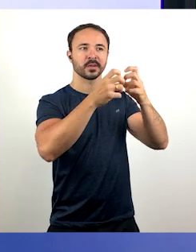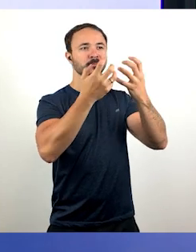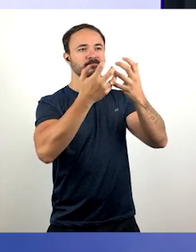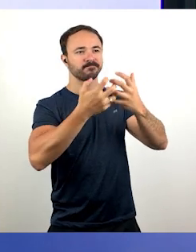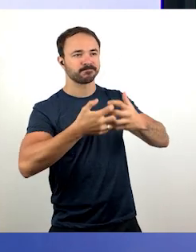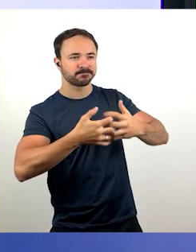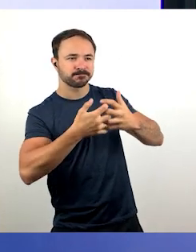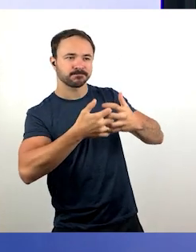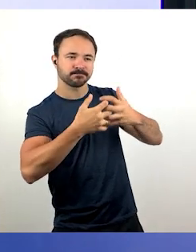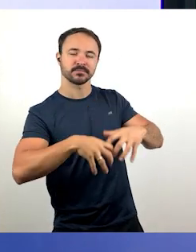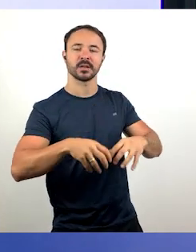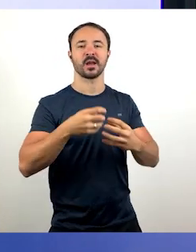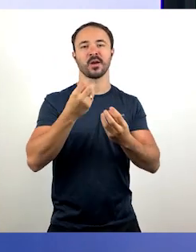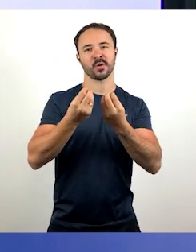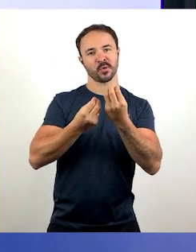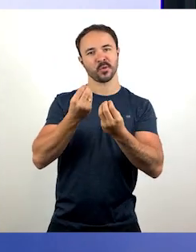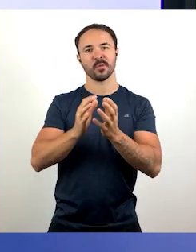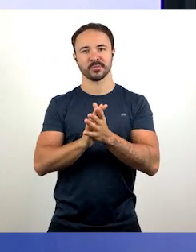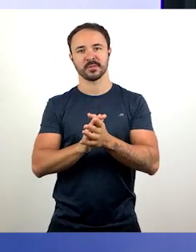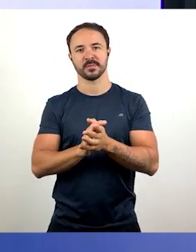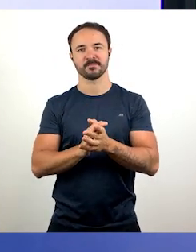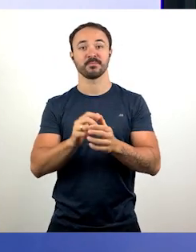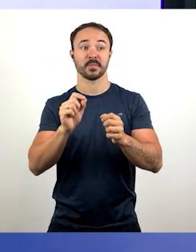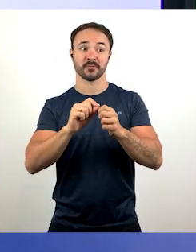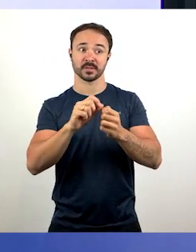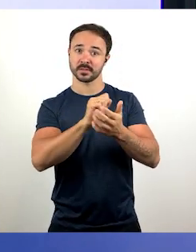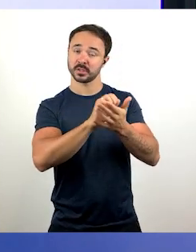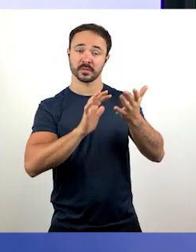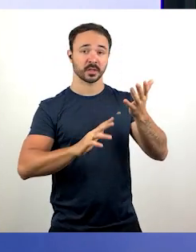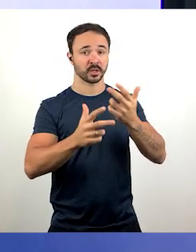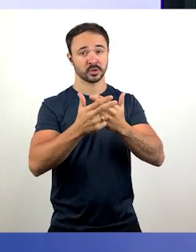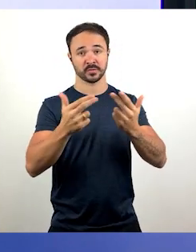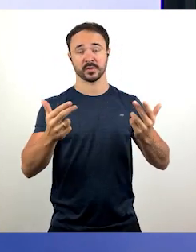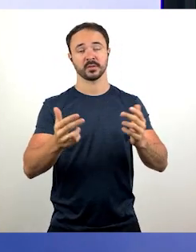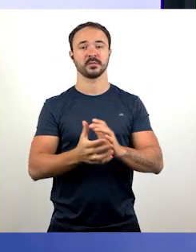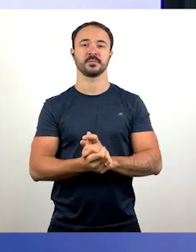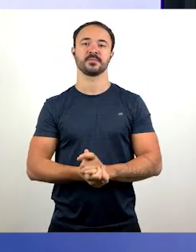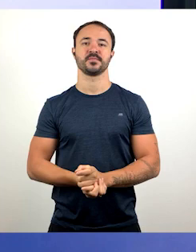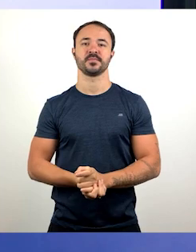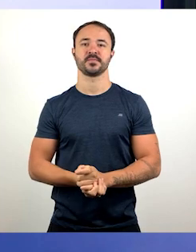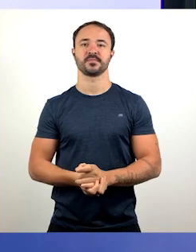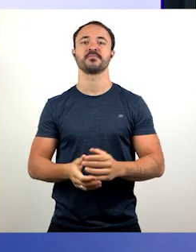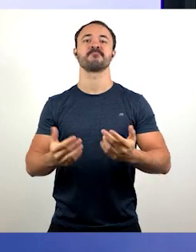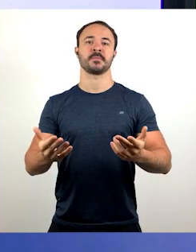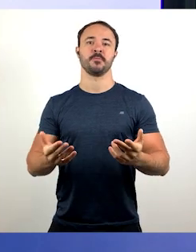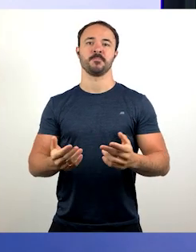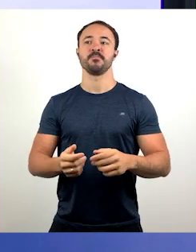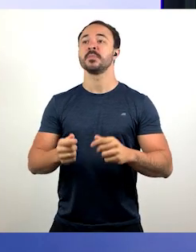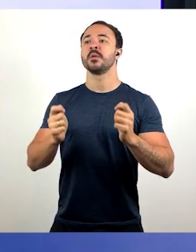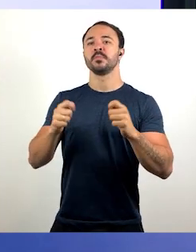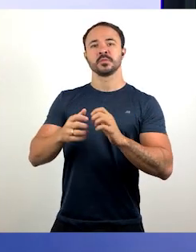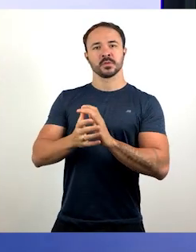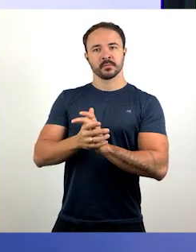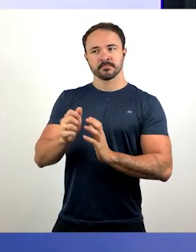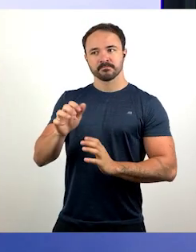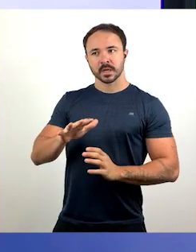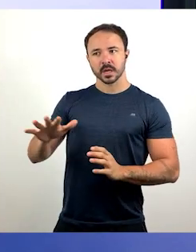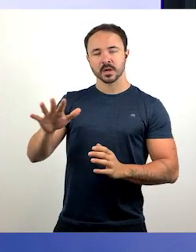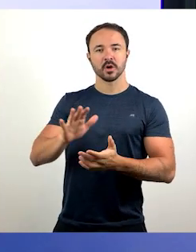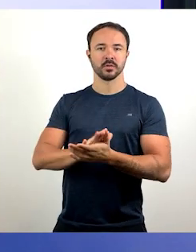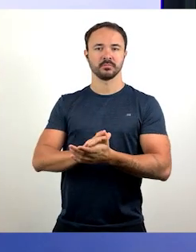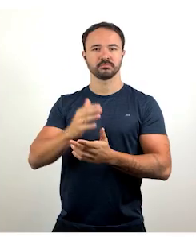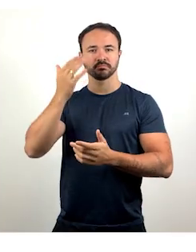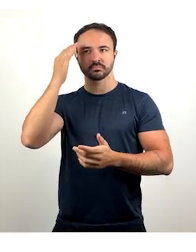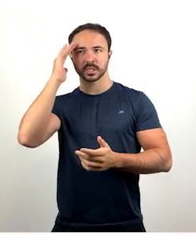robô utiliza essas informações para poder executar suas tarefas. Com isso, nós conseguimos desempenhar as